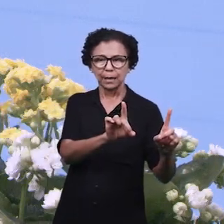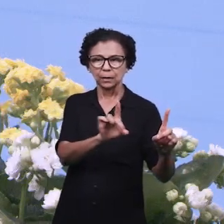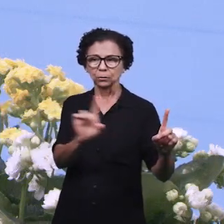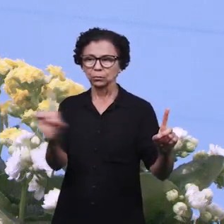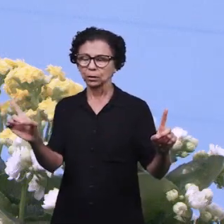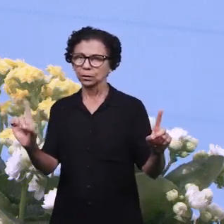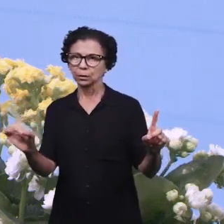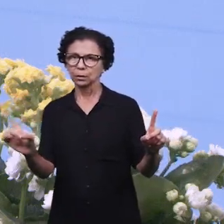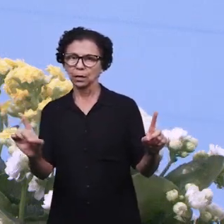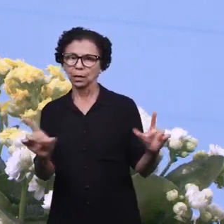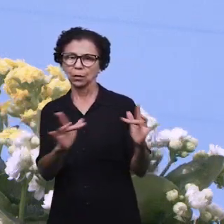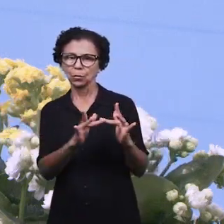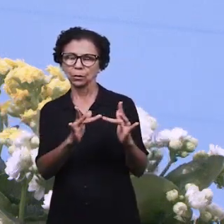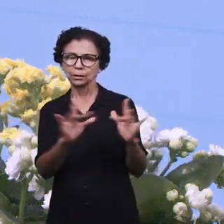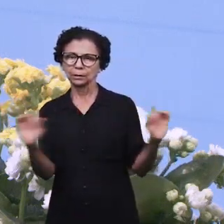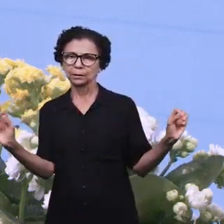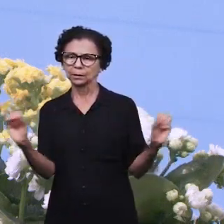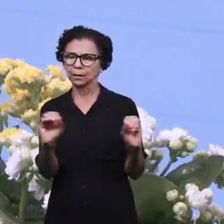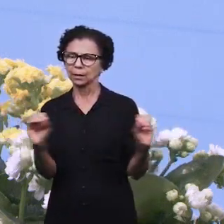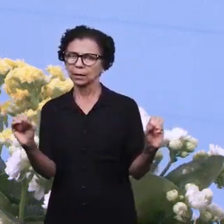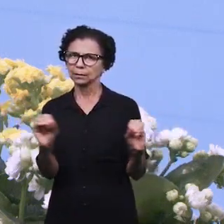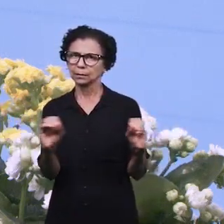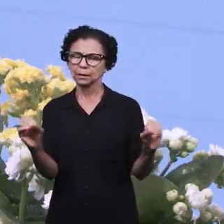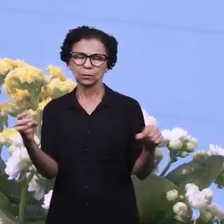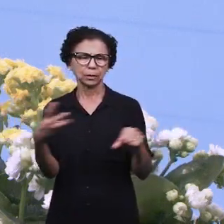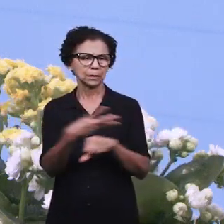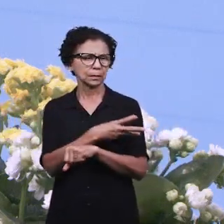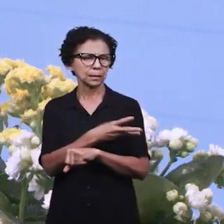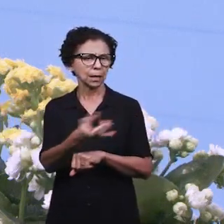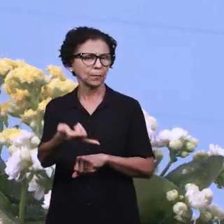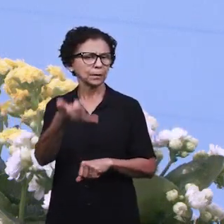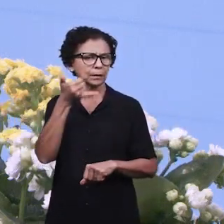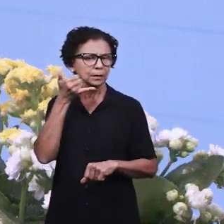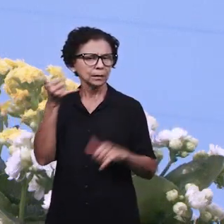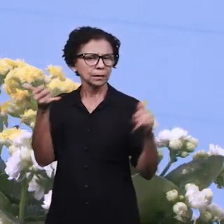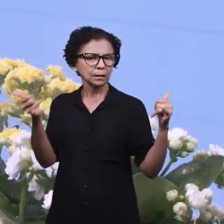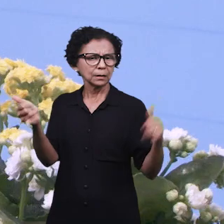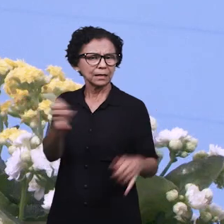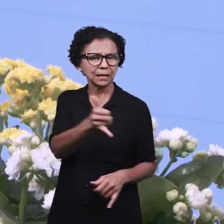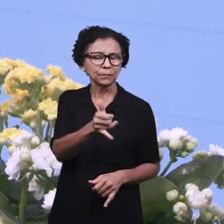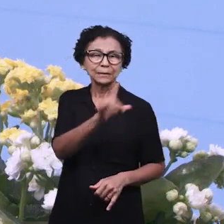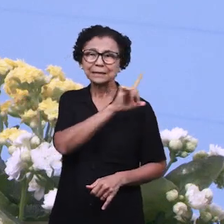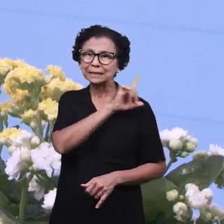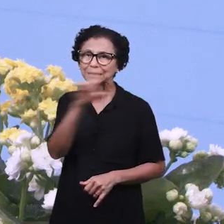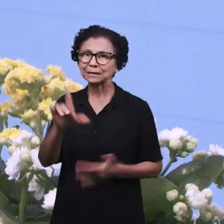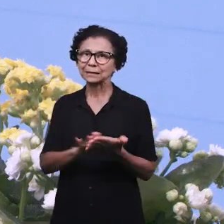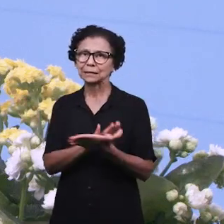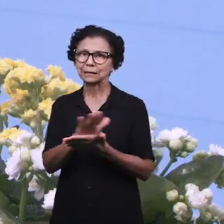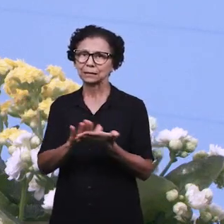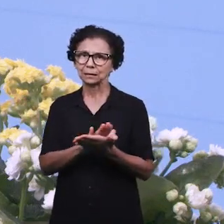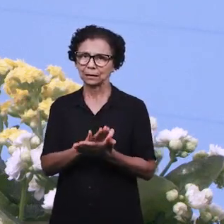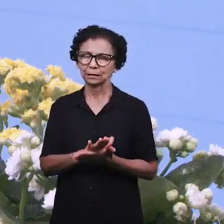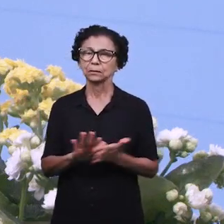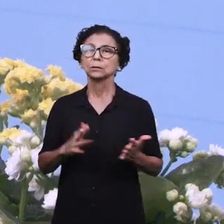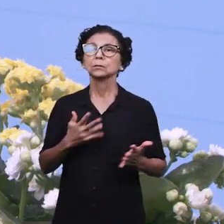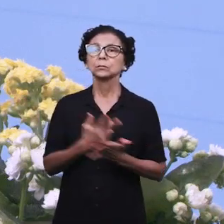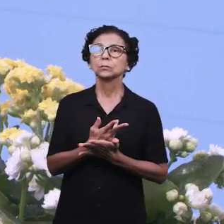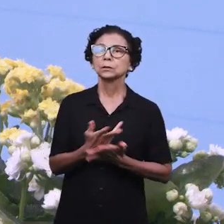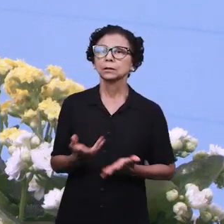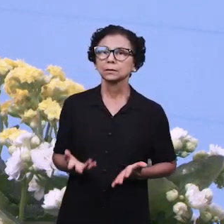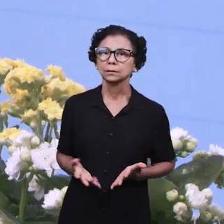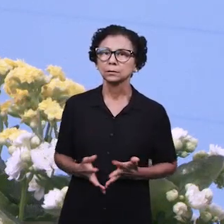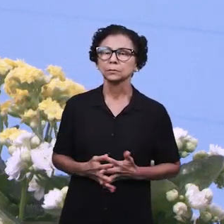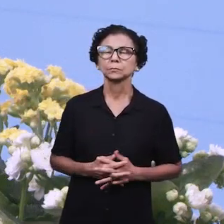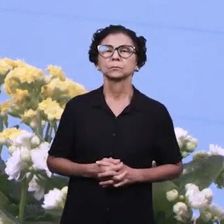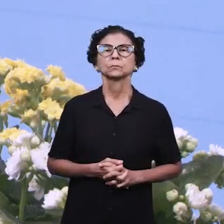familiares, não ter contato nenhum, nem Nenhum, por né? WhatsApp, nem por telefone, nenhum. Então, aí, o que que